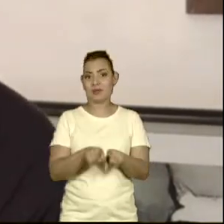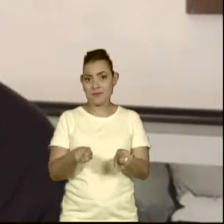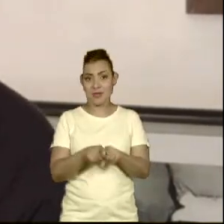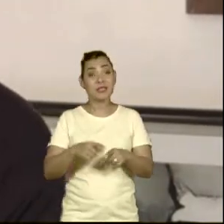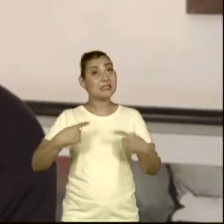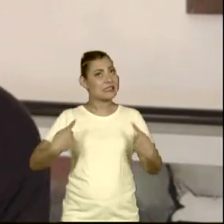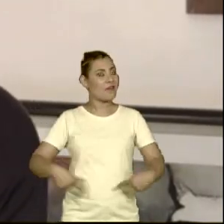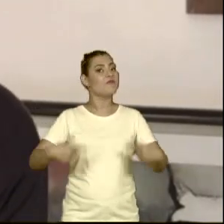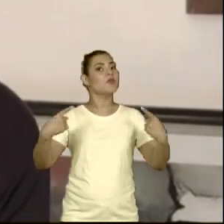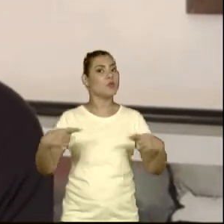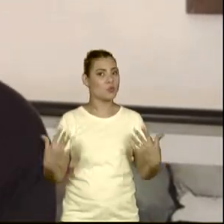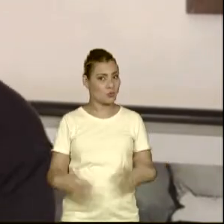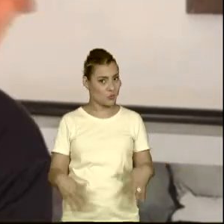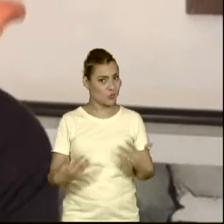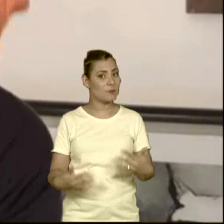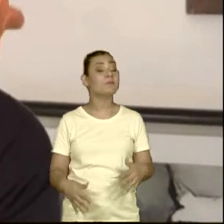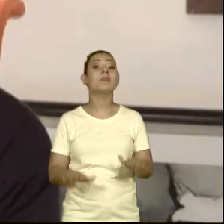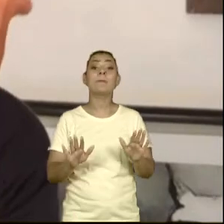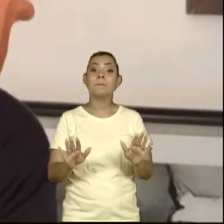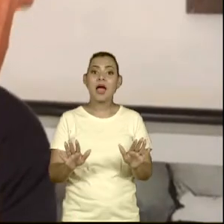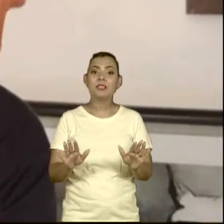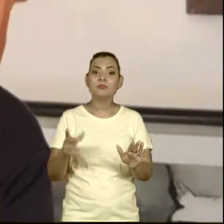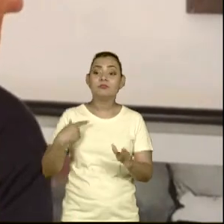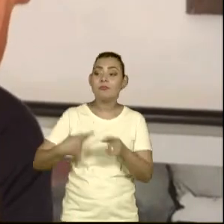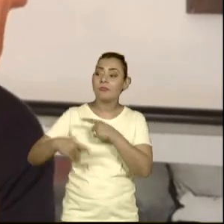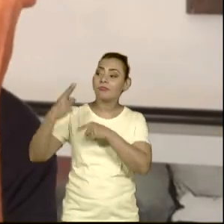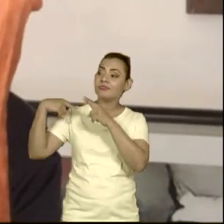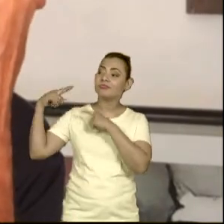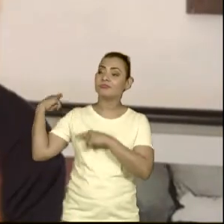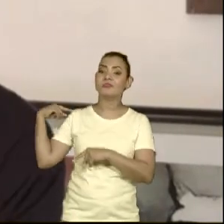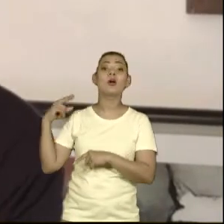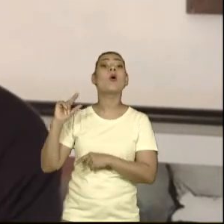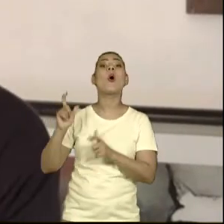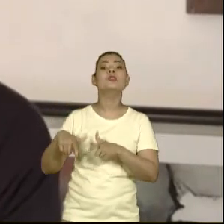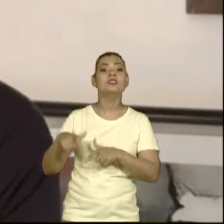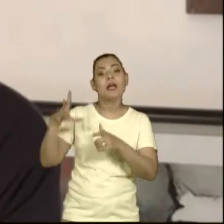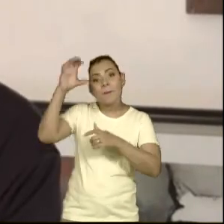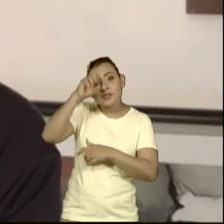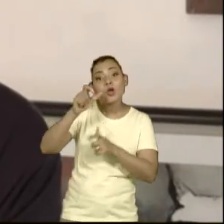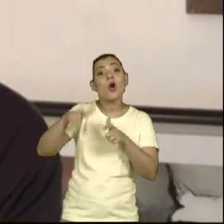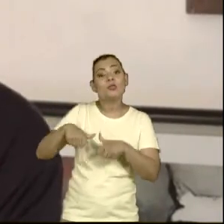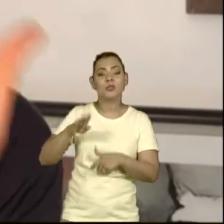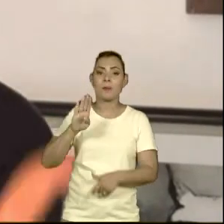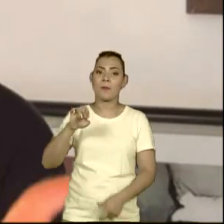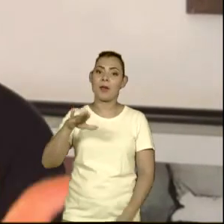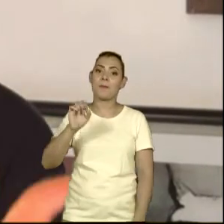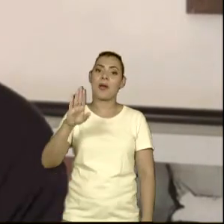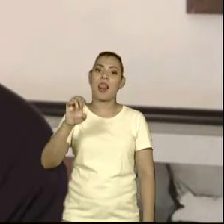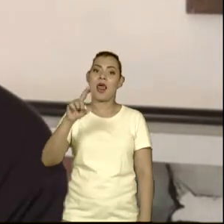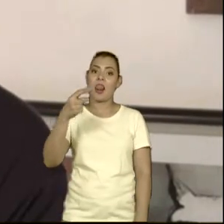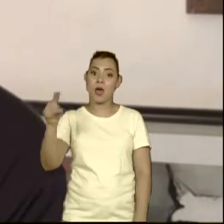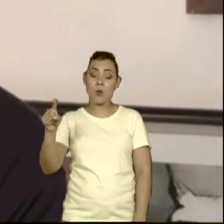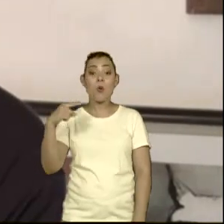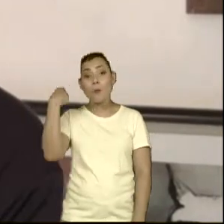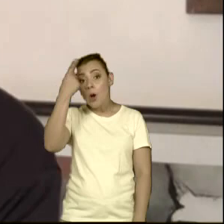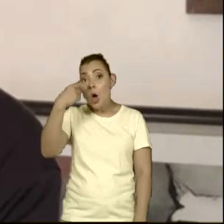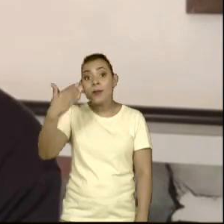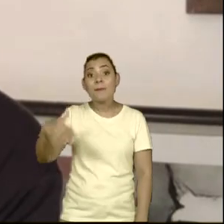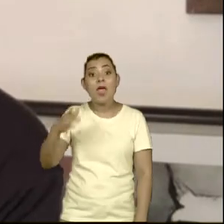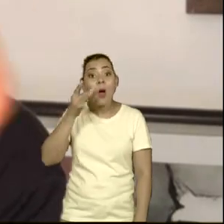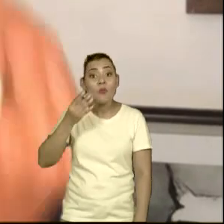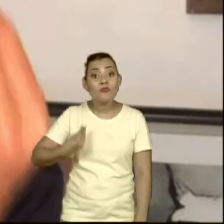super desafio, gente, mas eu fui bebendo a minha origem, no Bambalalão, de fazer o programa ao vivo, a gente fez um programa ao vivo de uma hora e meia com